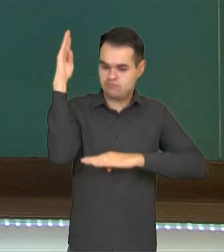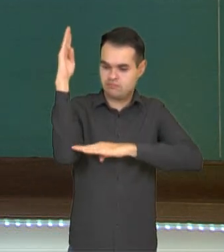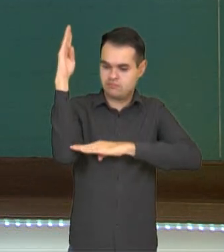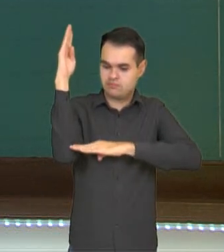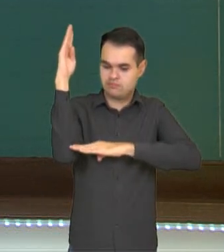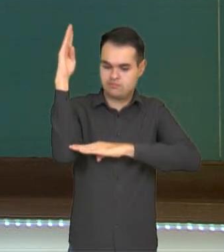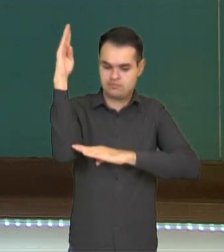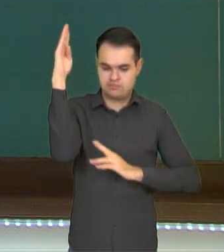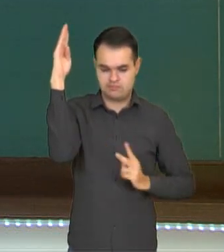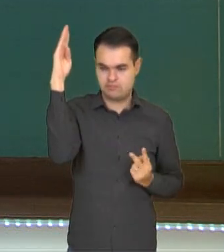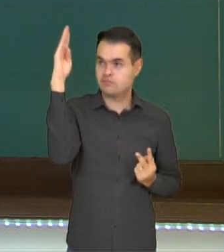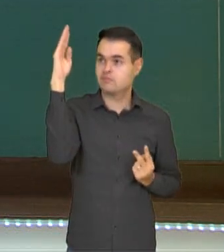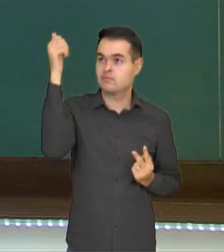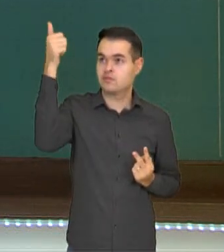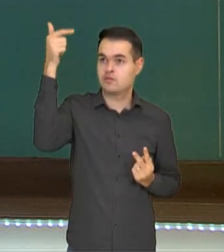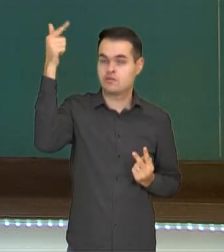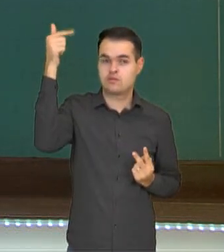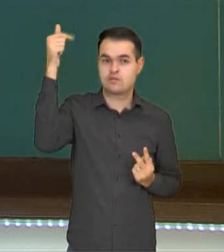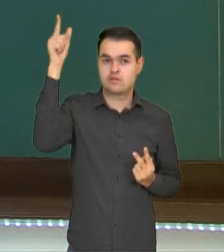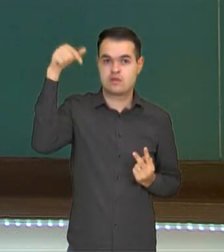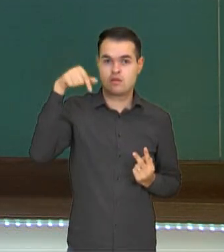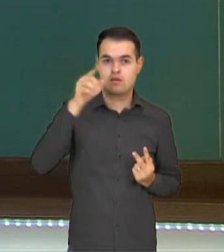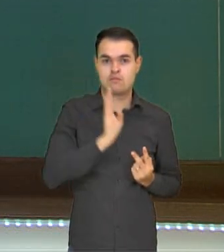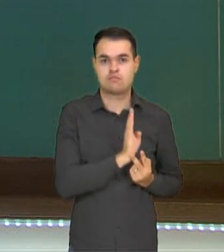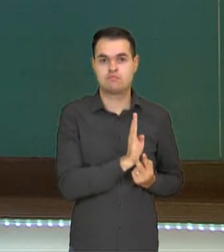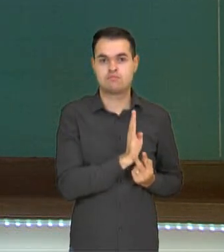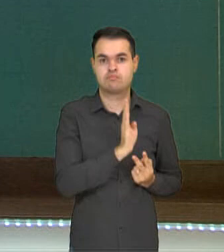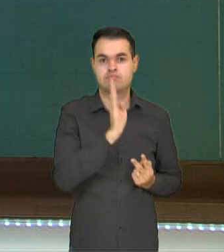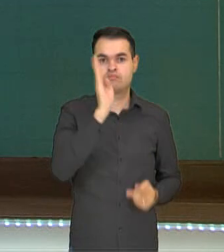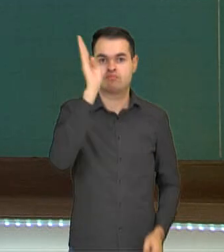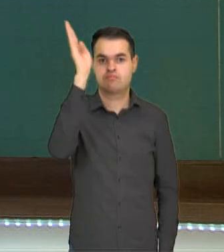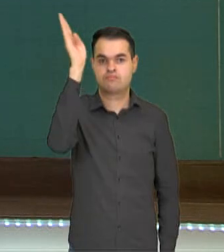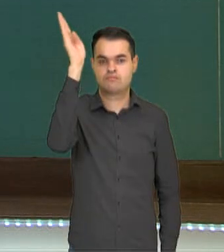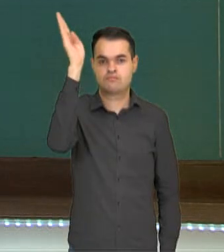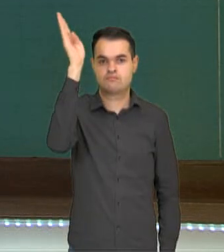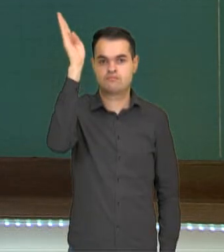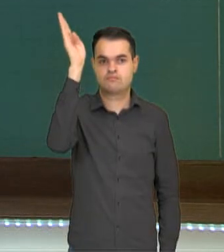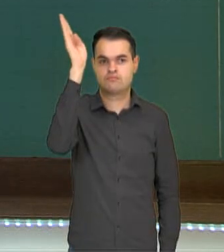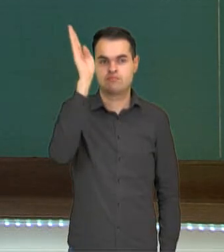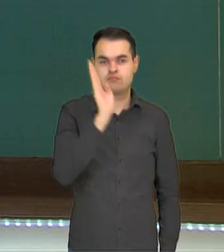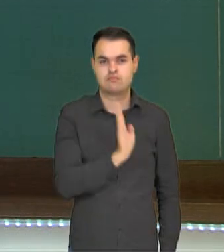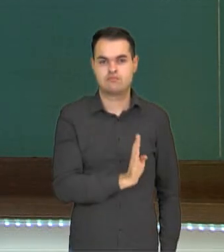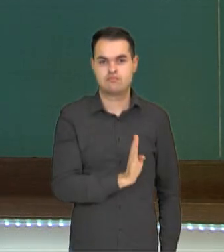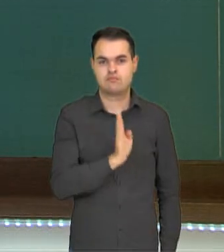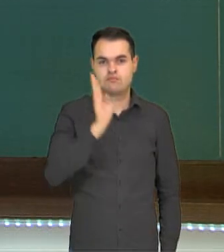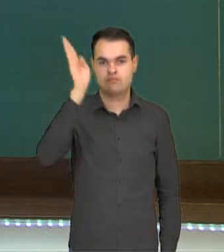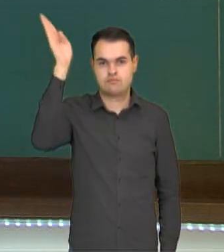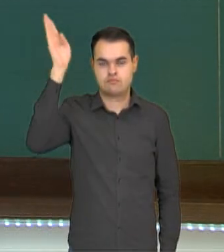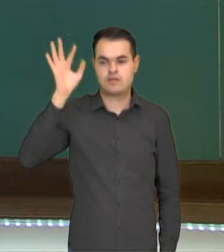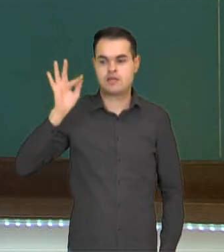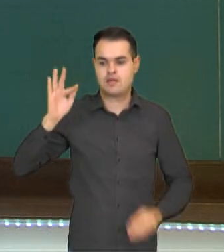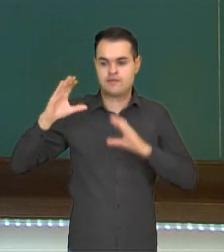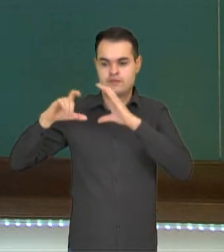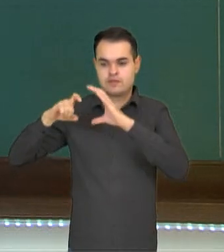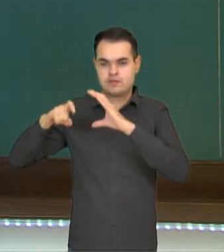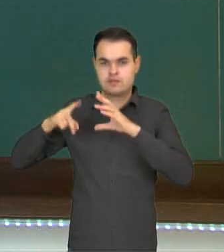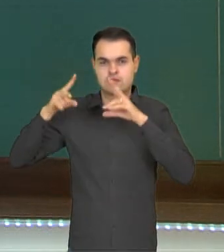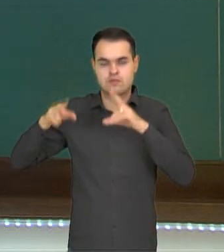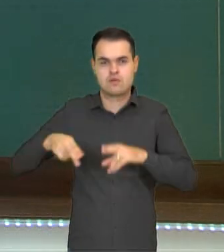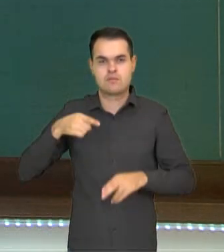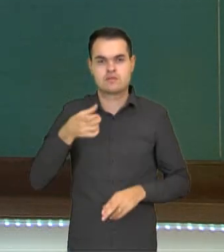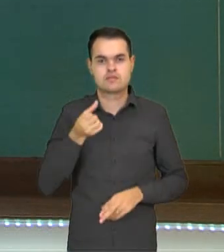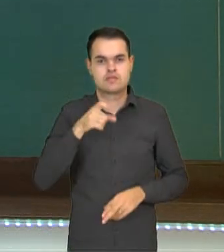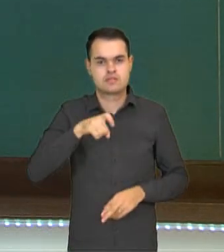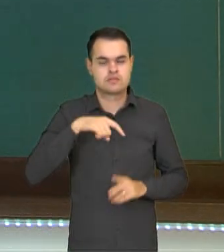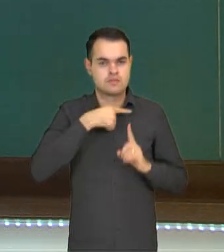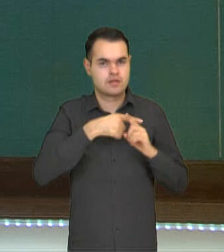nós temos essa reta oblíqua, né? Que é uma reta que forma essa nossa função, f de x igual a menos 6x mais 12.